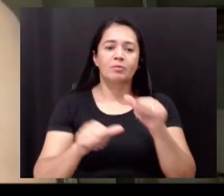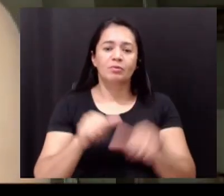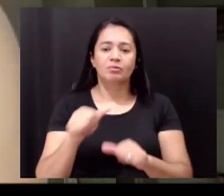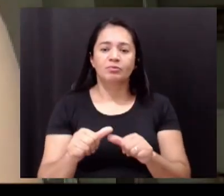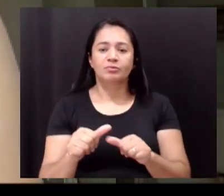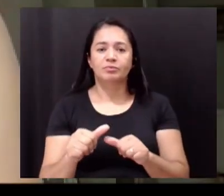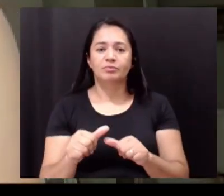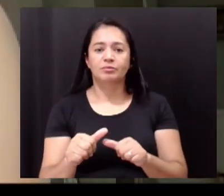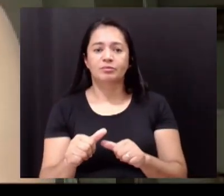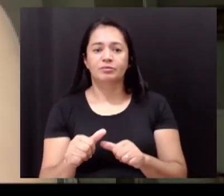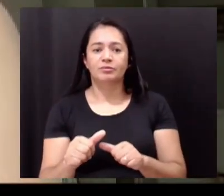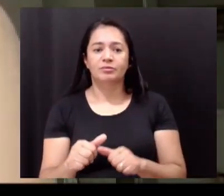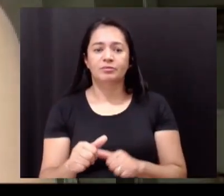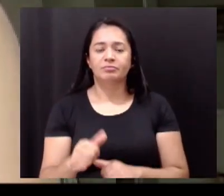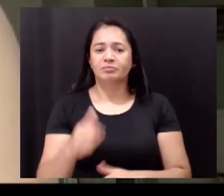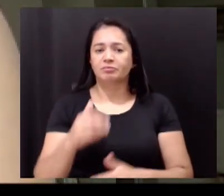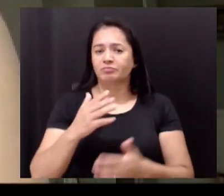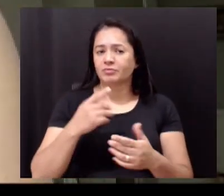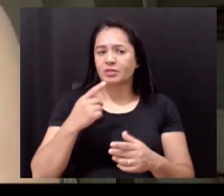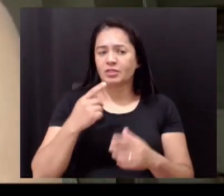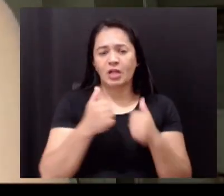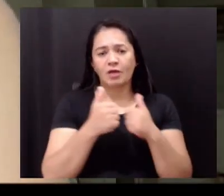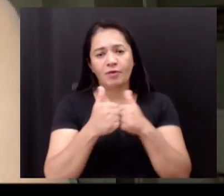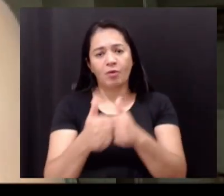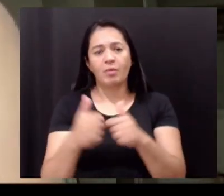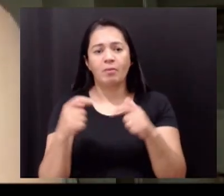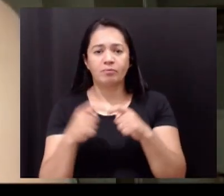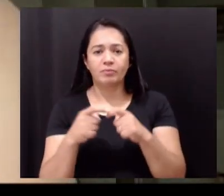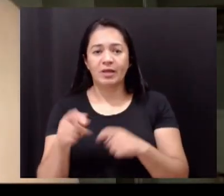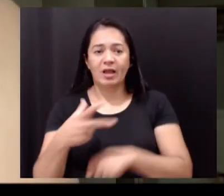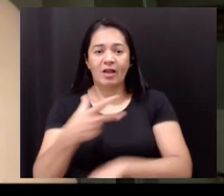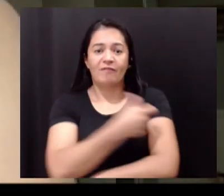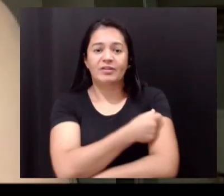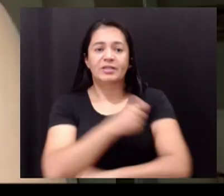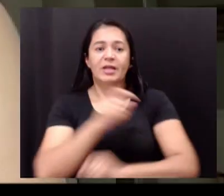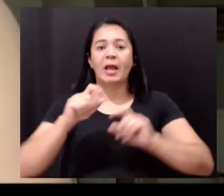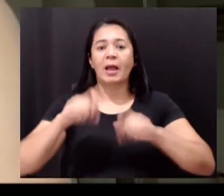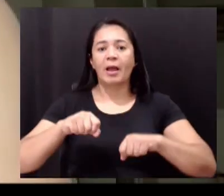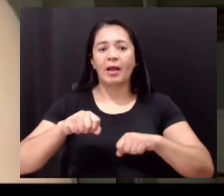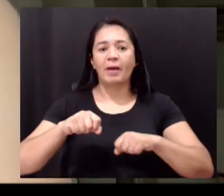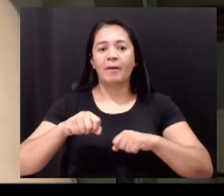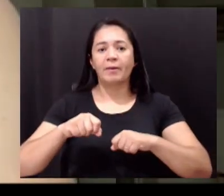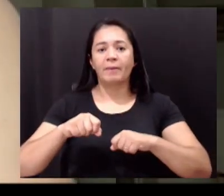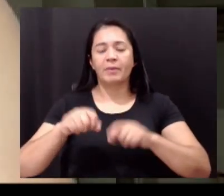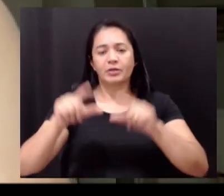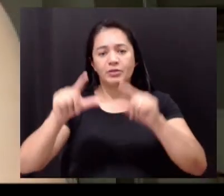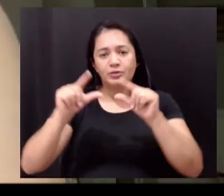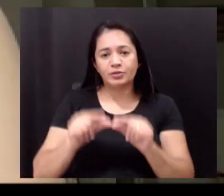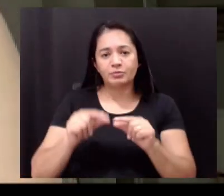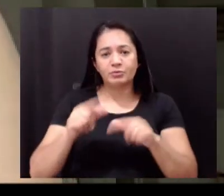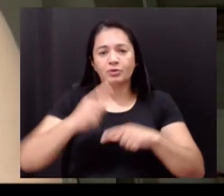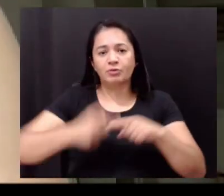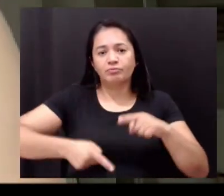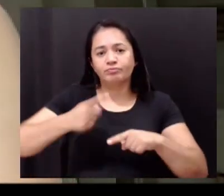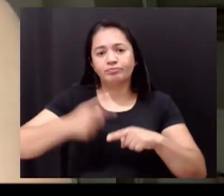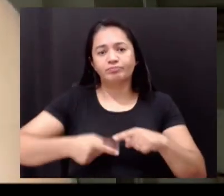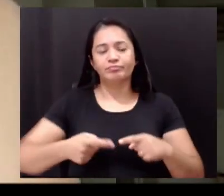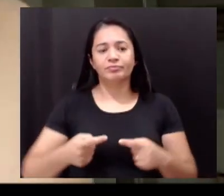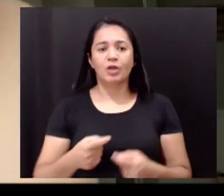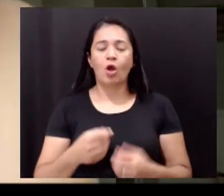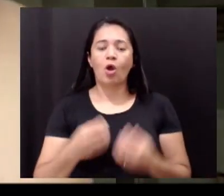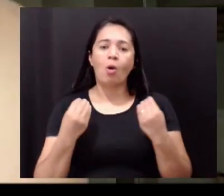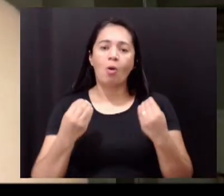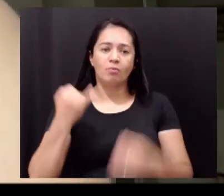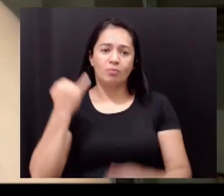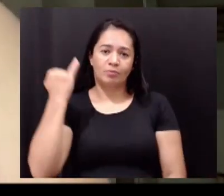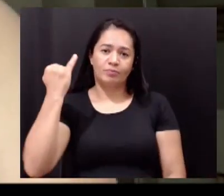pré-maligna, estavam em acompanhamento, a vacina é capaz de involuir essas lesões. Então, veja o quão importante é. Hoje, se